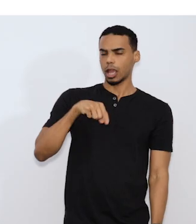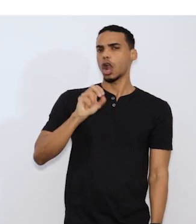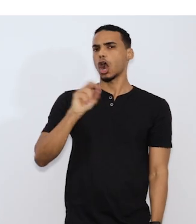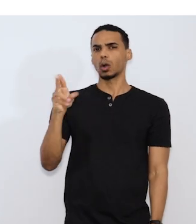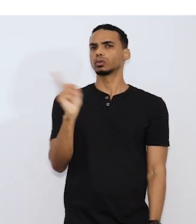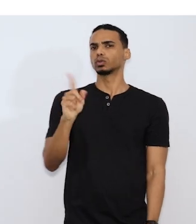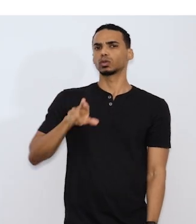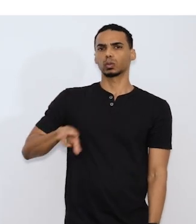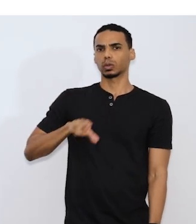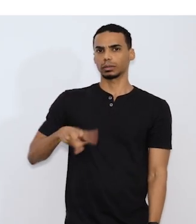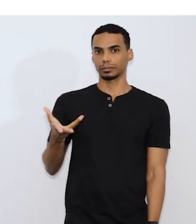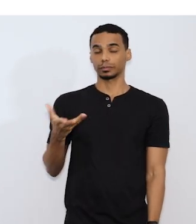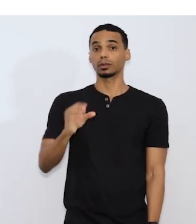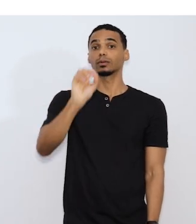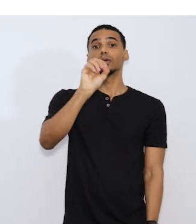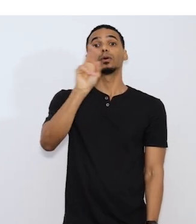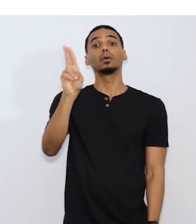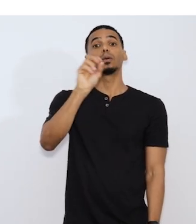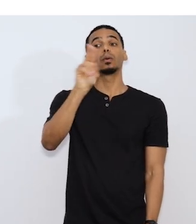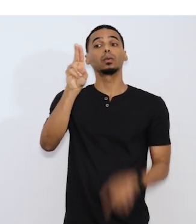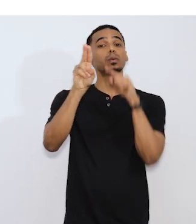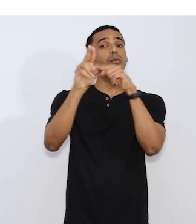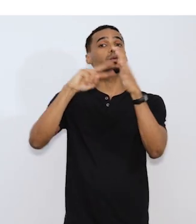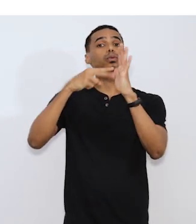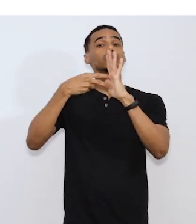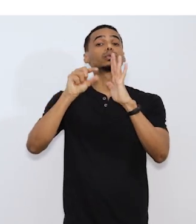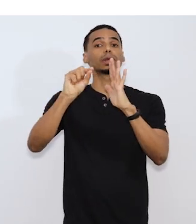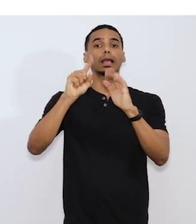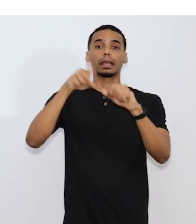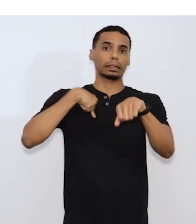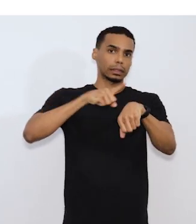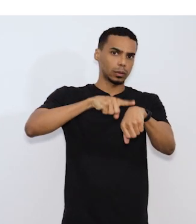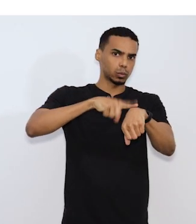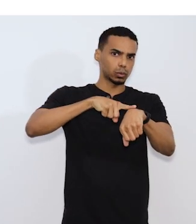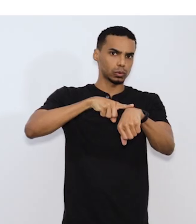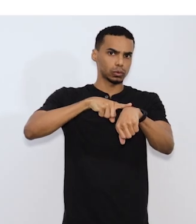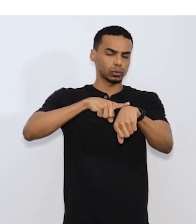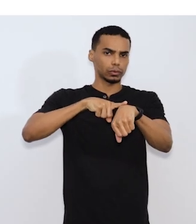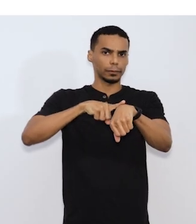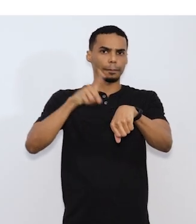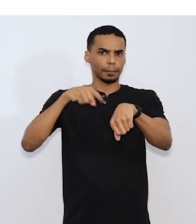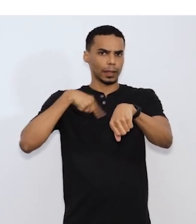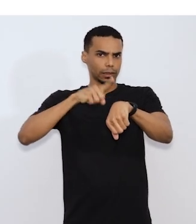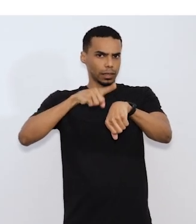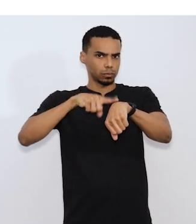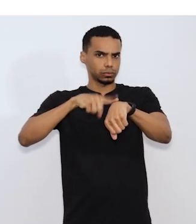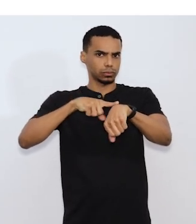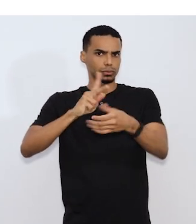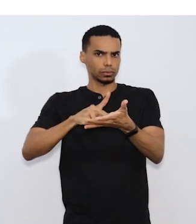somos? E esse ou expressa uma relação de tempo, é uma